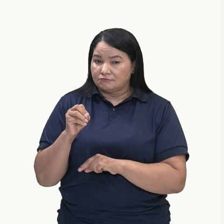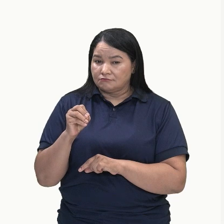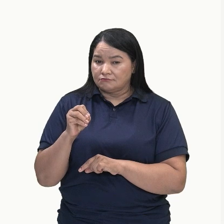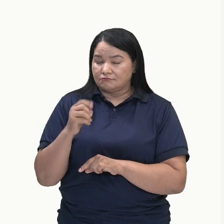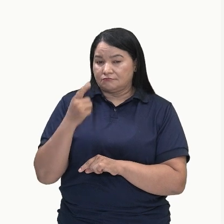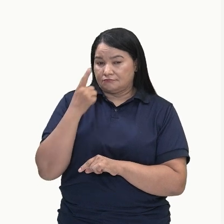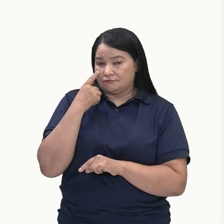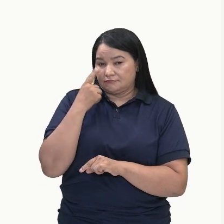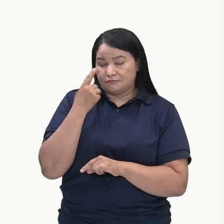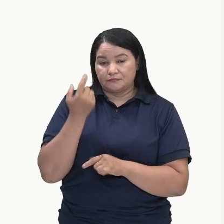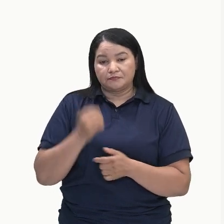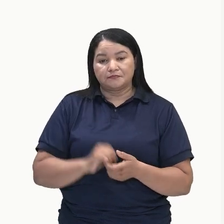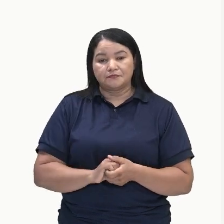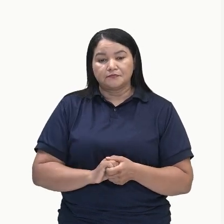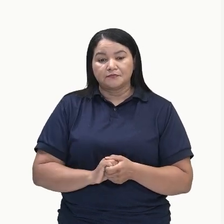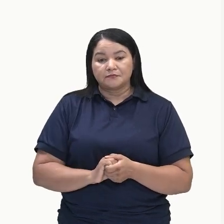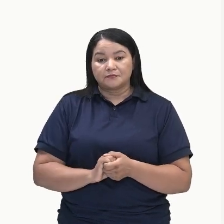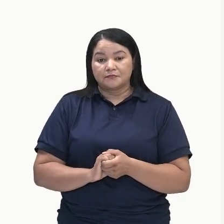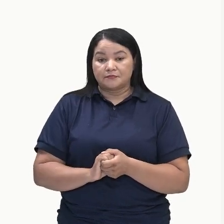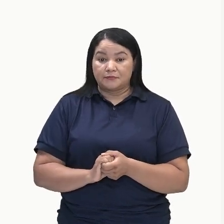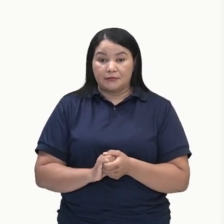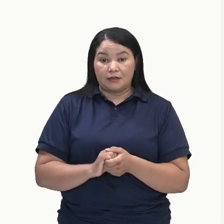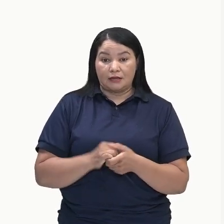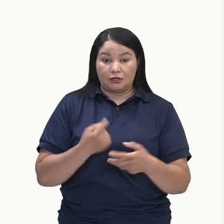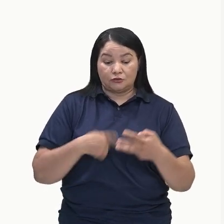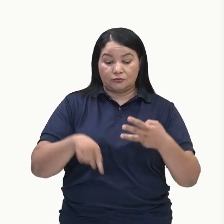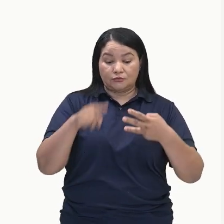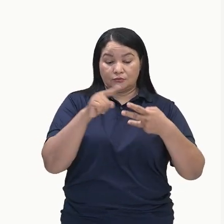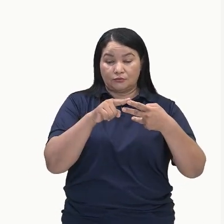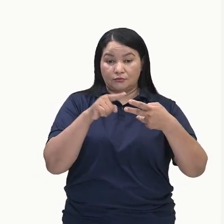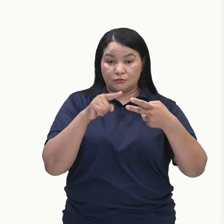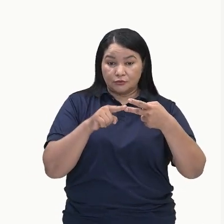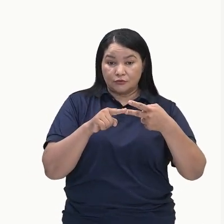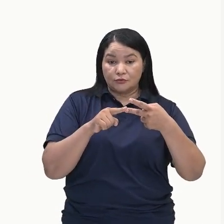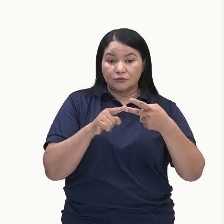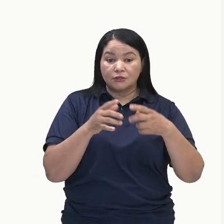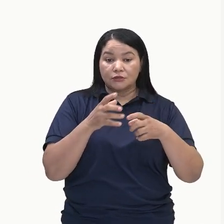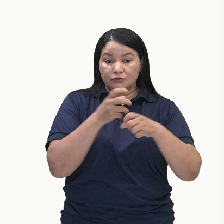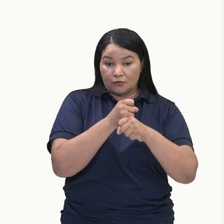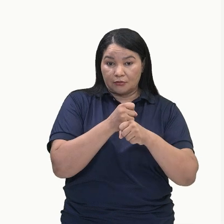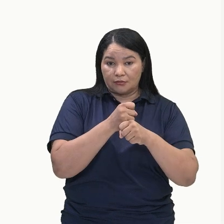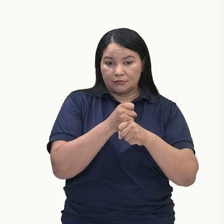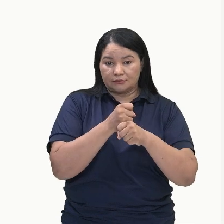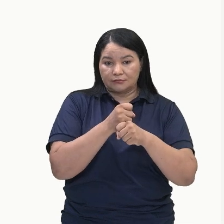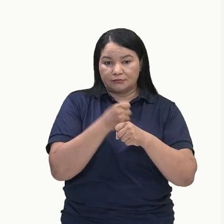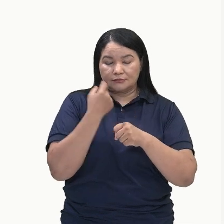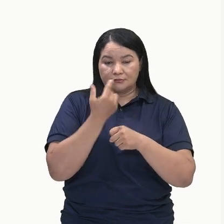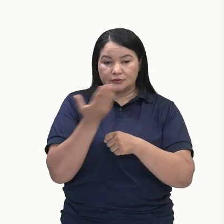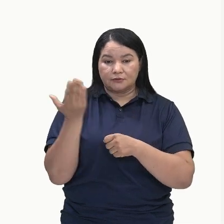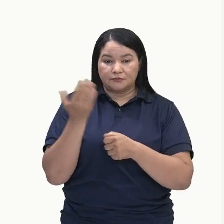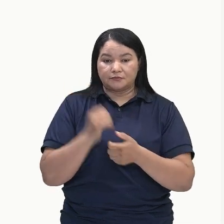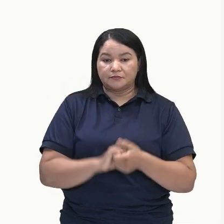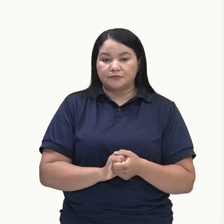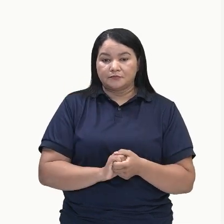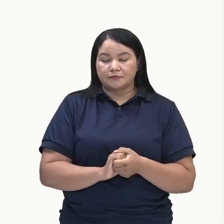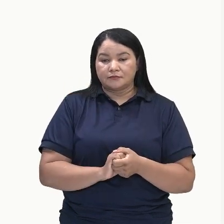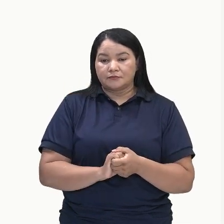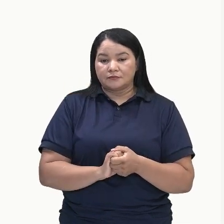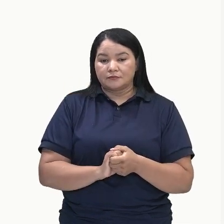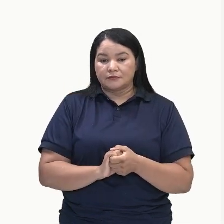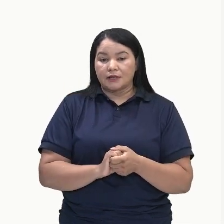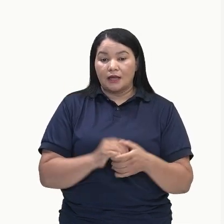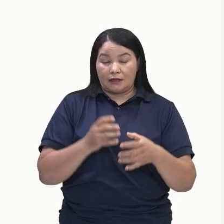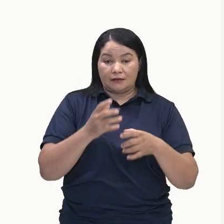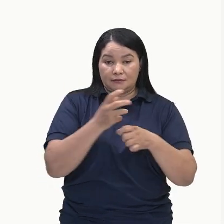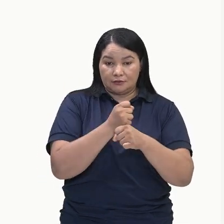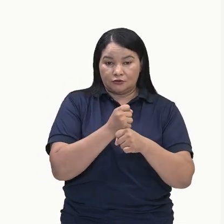confirmar? Você vai pegar os menores lados e vai somar, que no caso aqui, 16 e 20. Essa